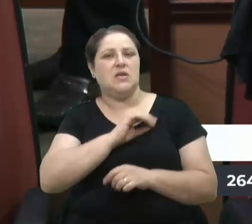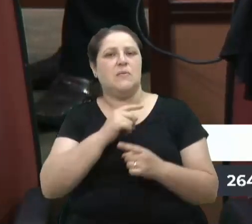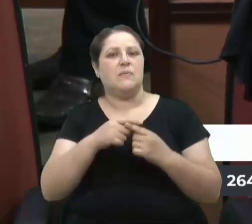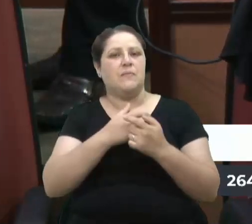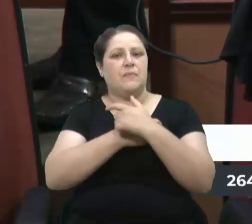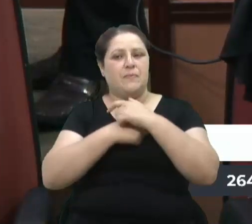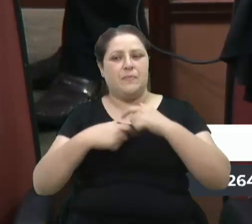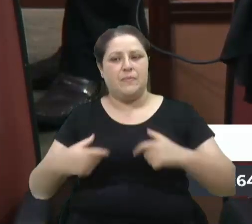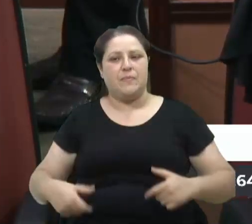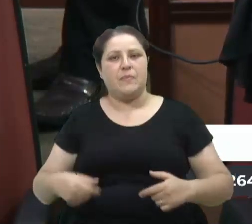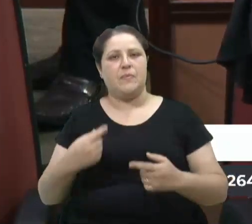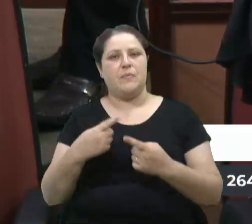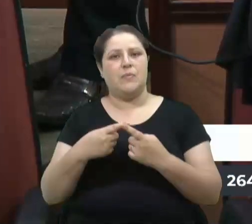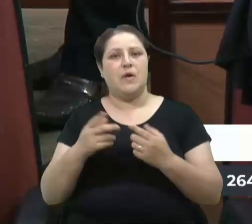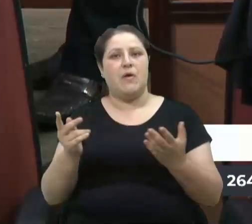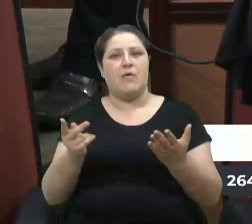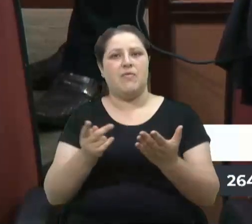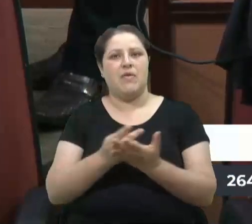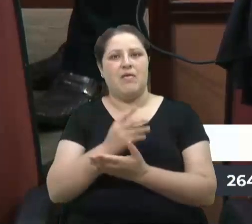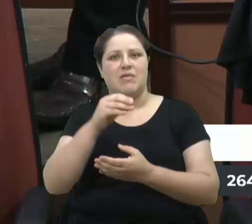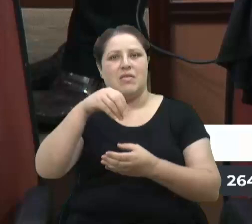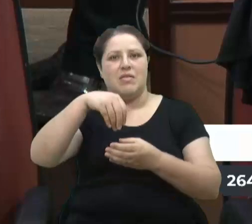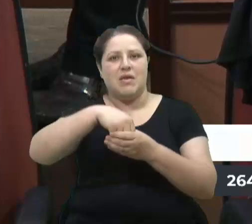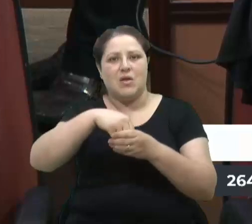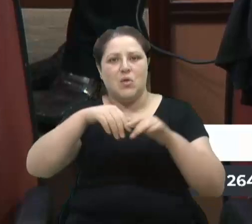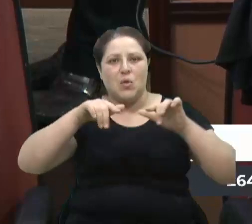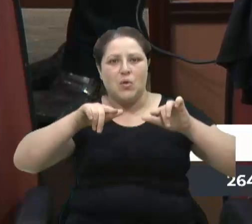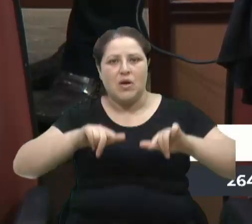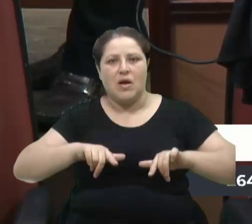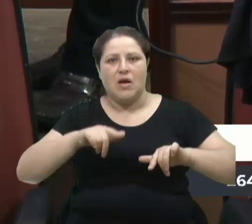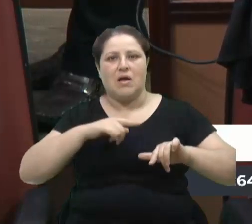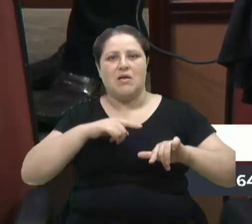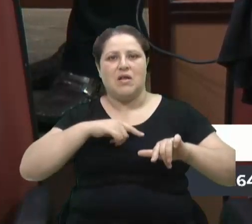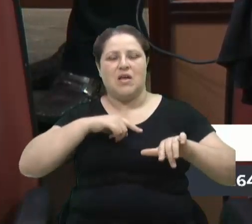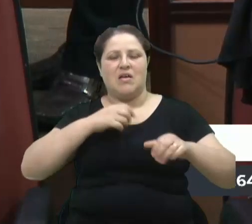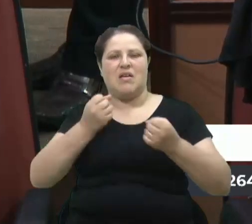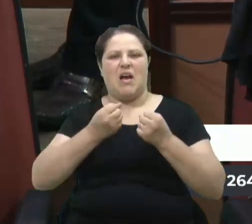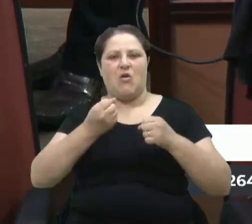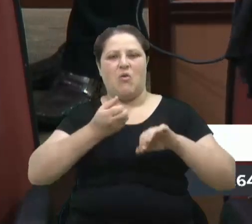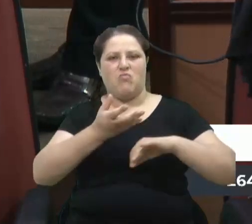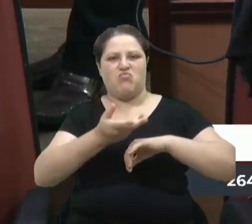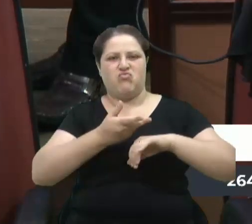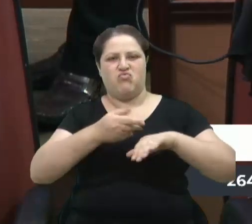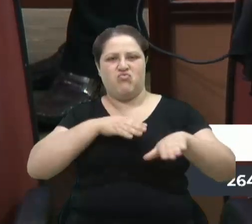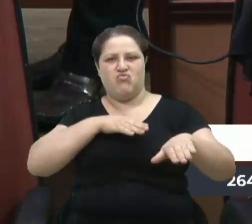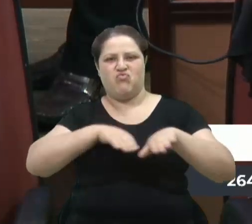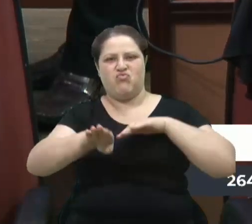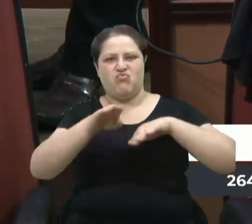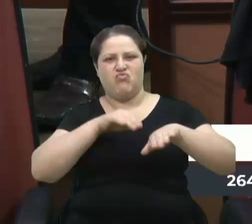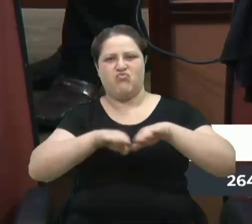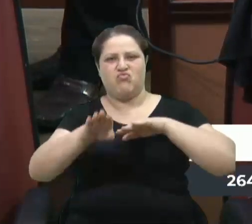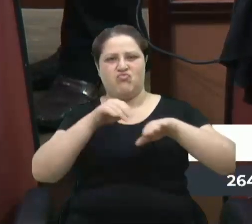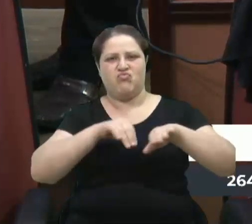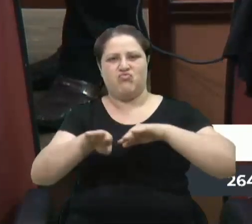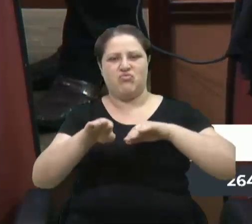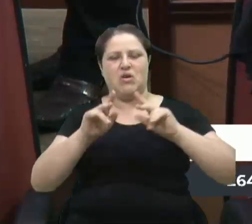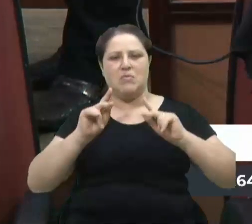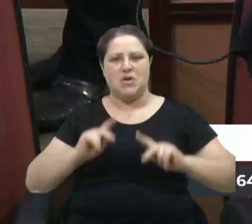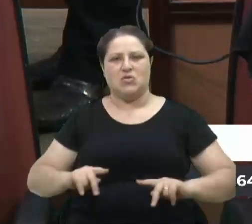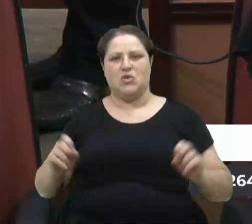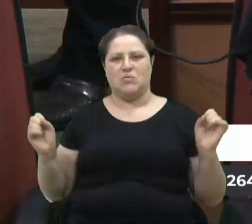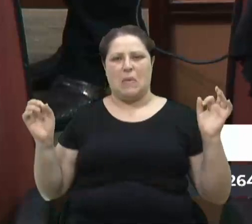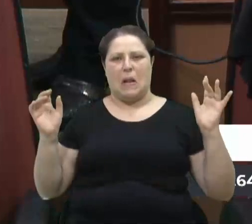acontecendo rachas dentro desses locais, né, onde tem os loteamentos construídos, e a população acaba se aglomerando,